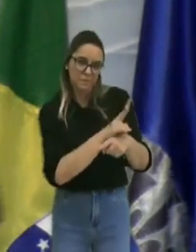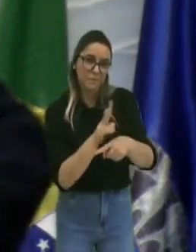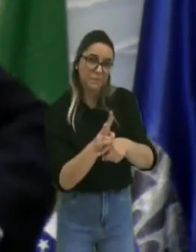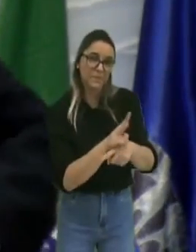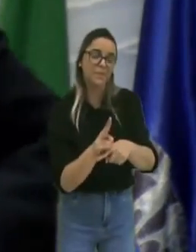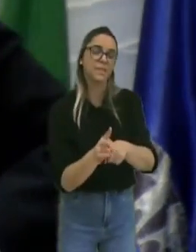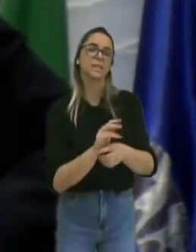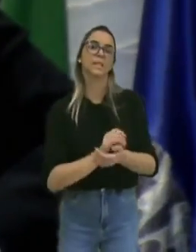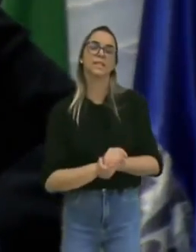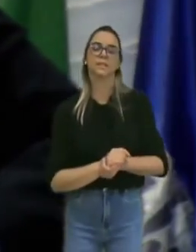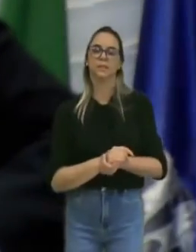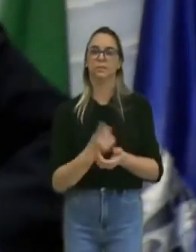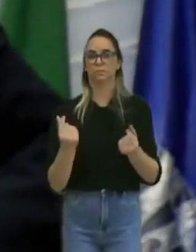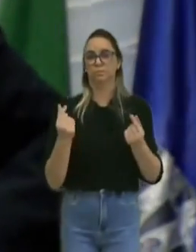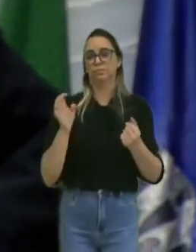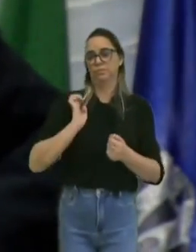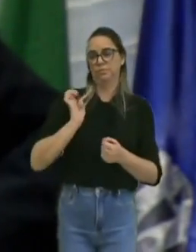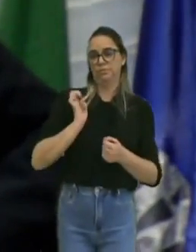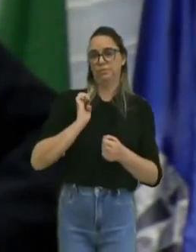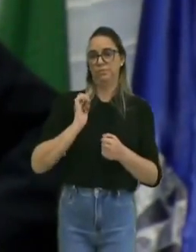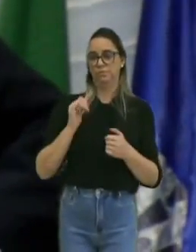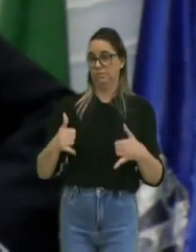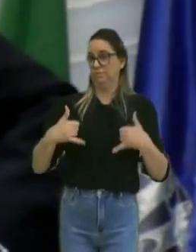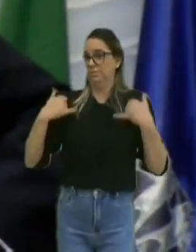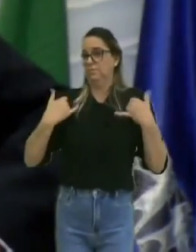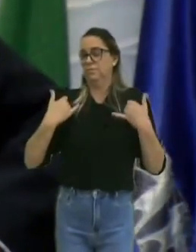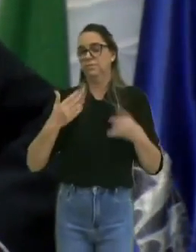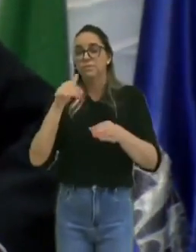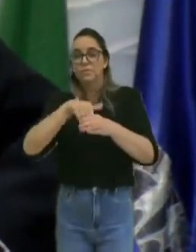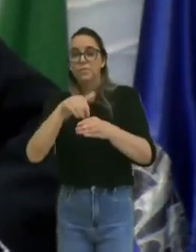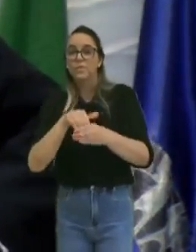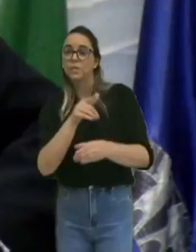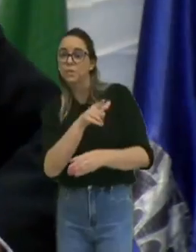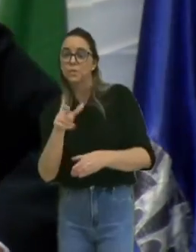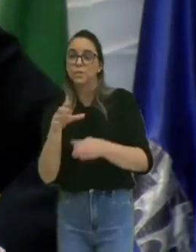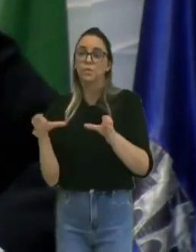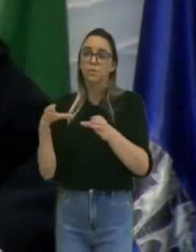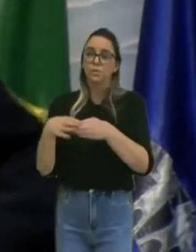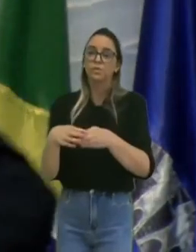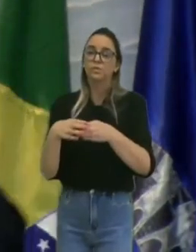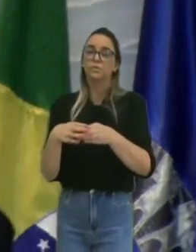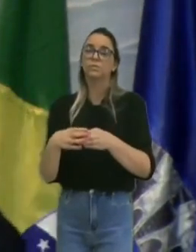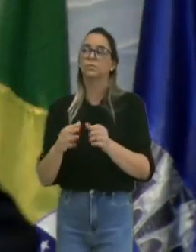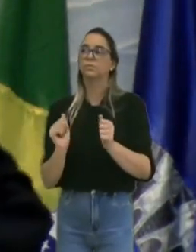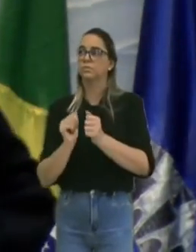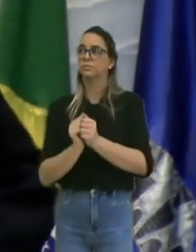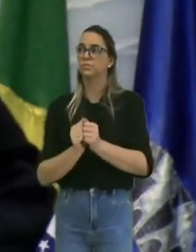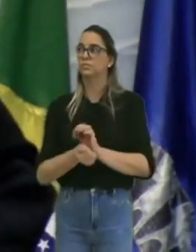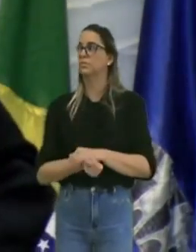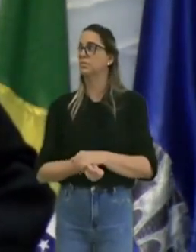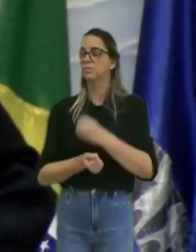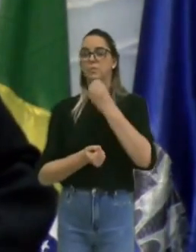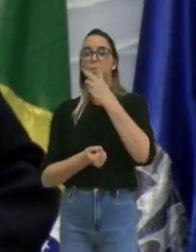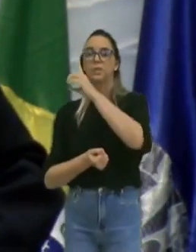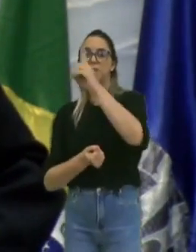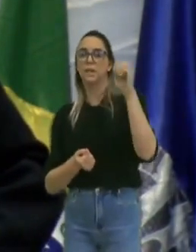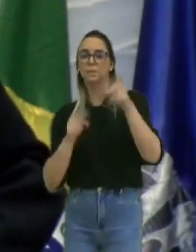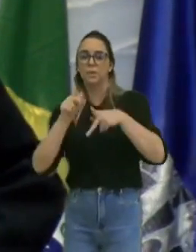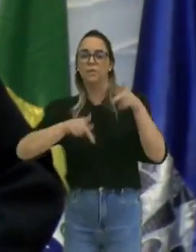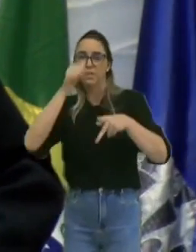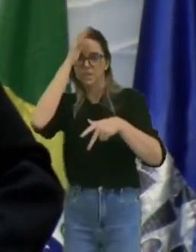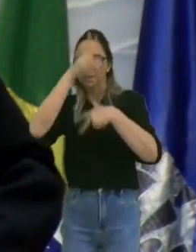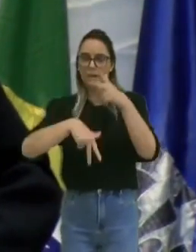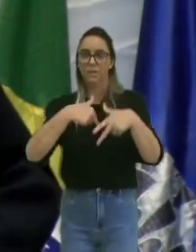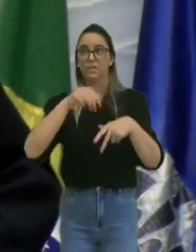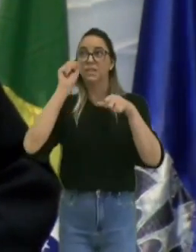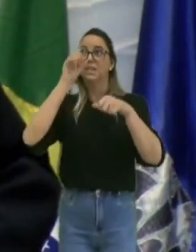dinheiro e riqueza e poder e ganância. E quem vota de vocês é da qualidade de vocês. Tenha um bom dia, professor Betense. Deus abençoe cada um.